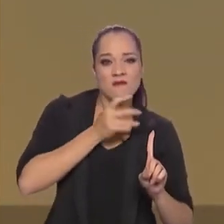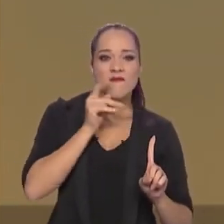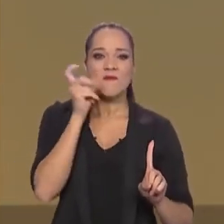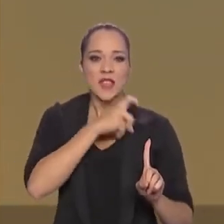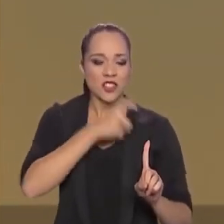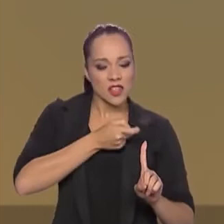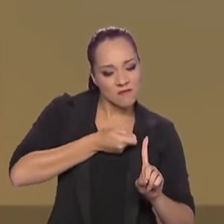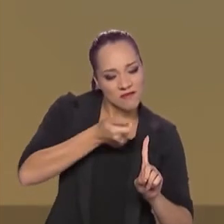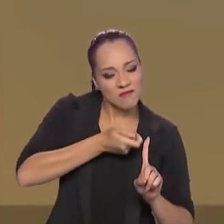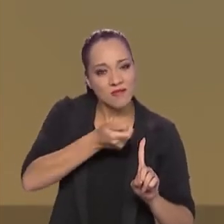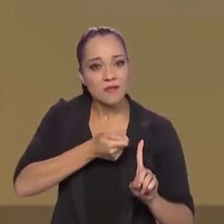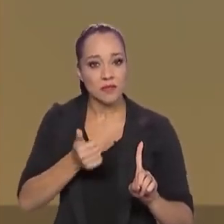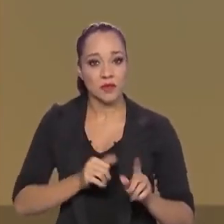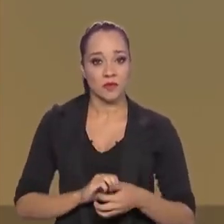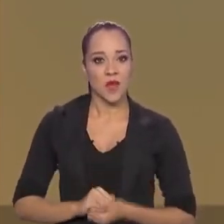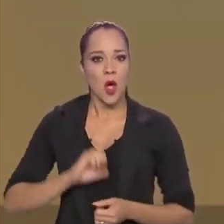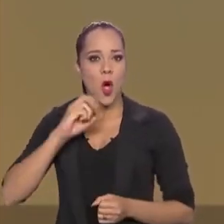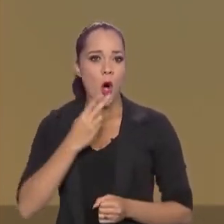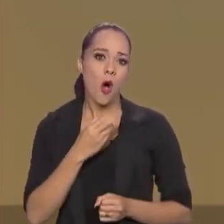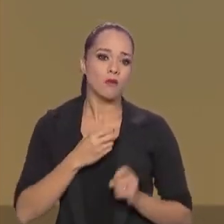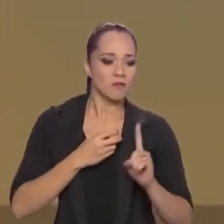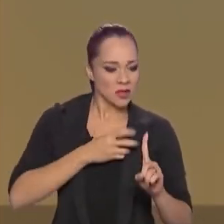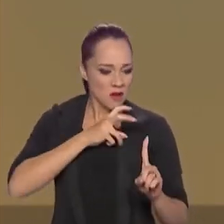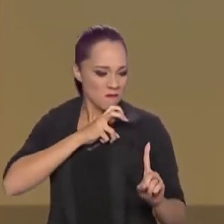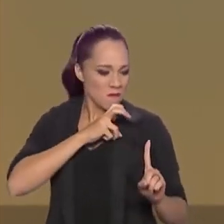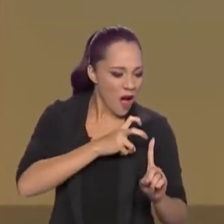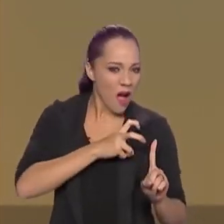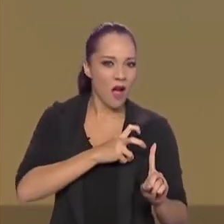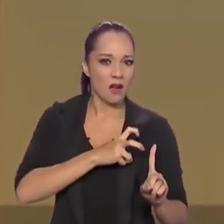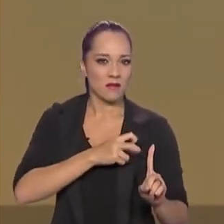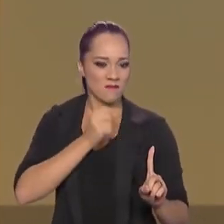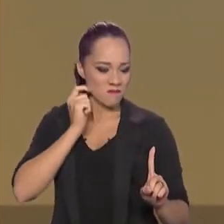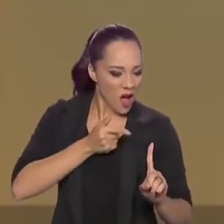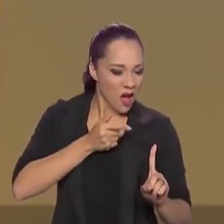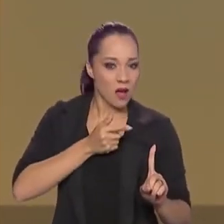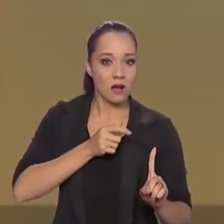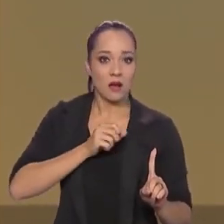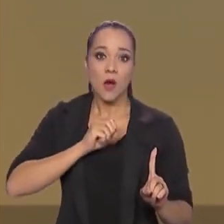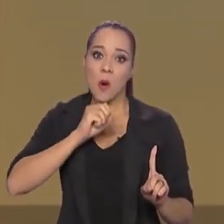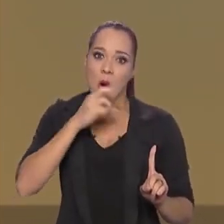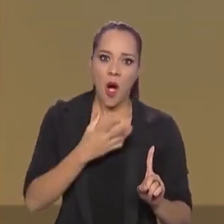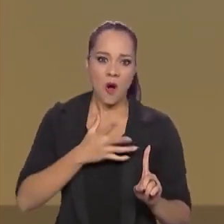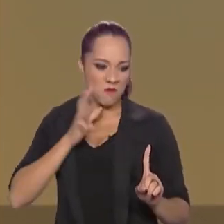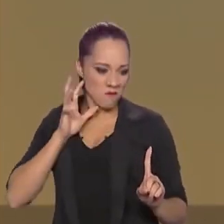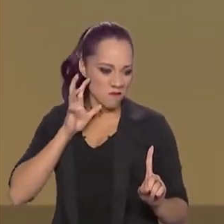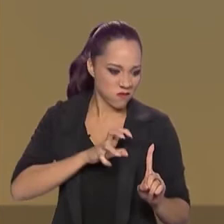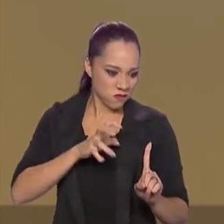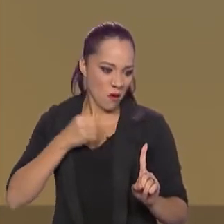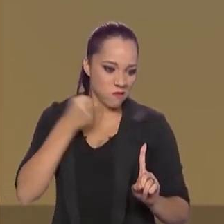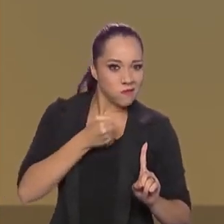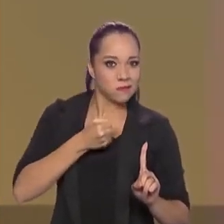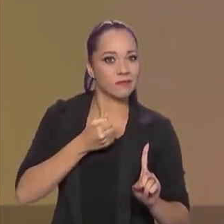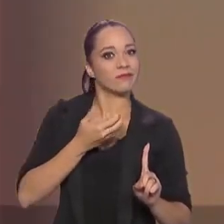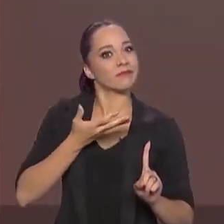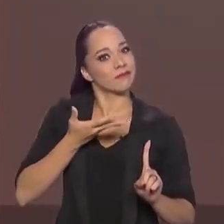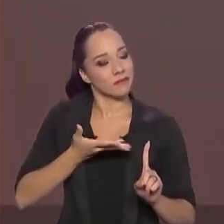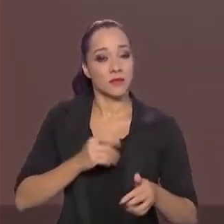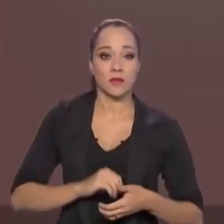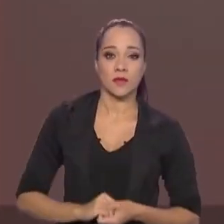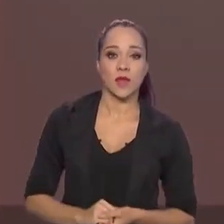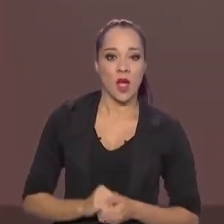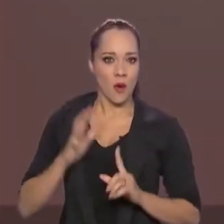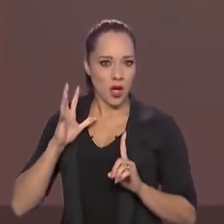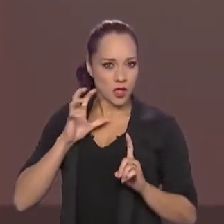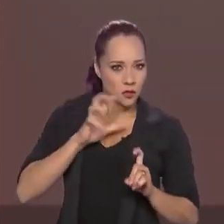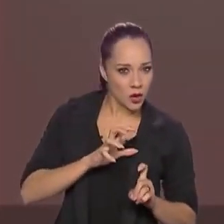ofensivos. Dirigir-se à pessoa aos gritos. Ou ainda, ameaçar a sua integridade física. O assédio moral